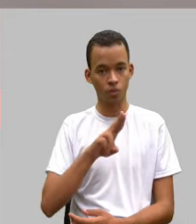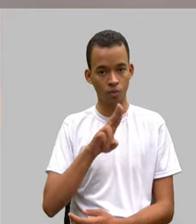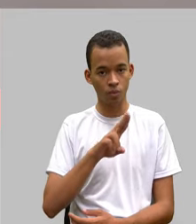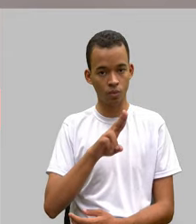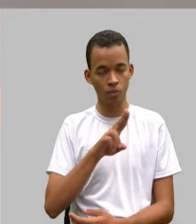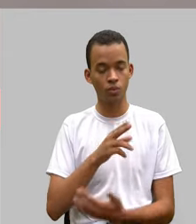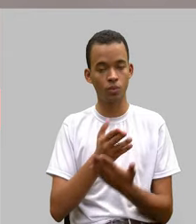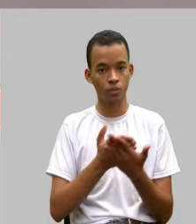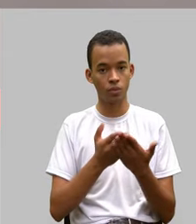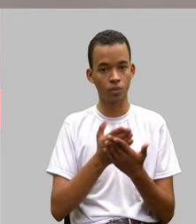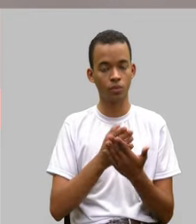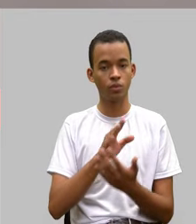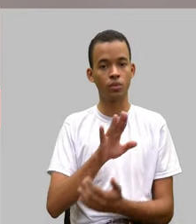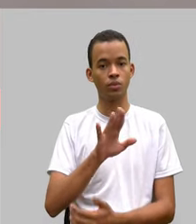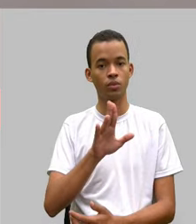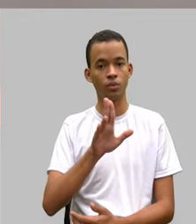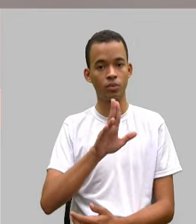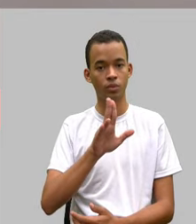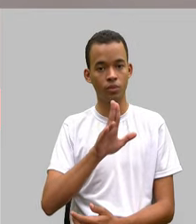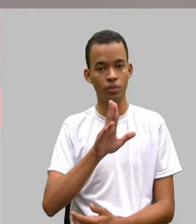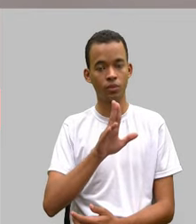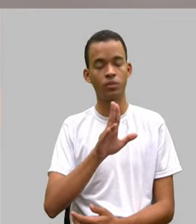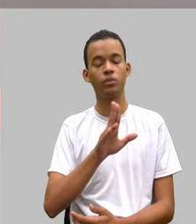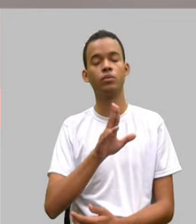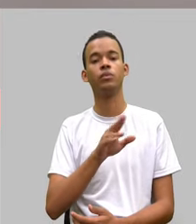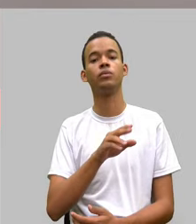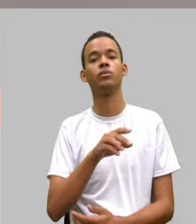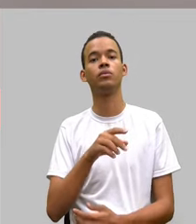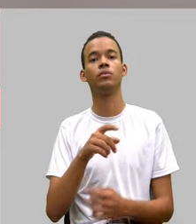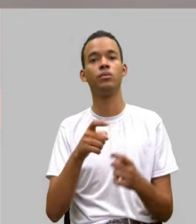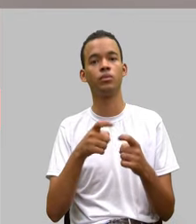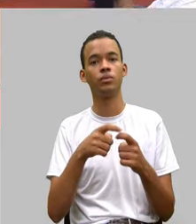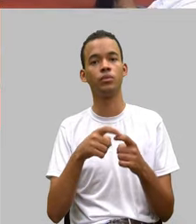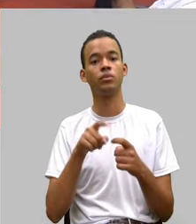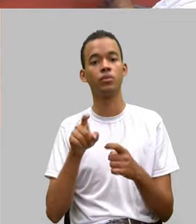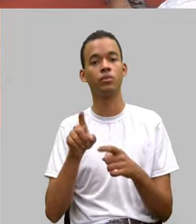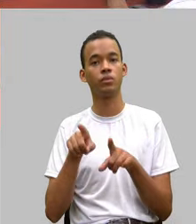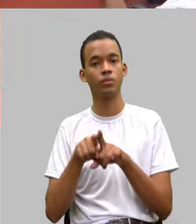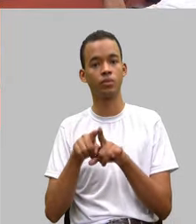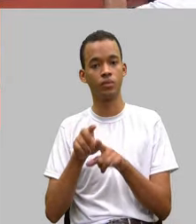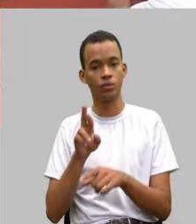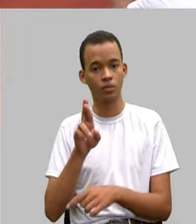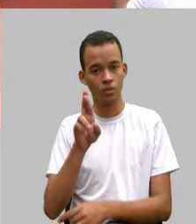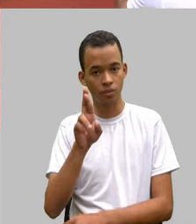Nacional de cultivo e produção de óleo de cannabis